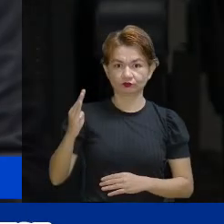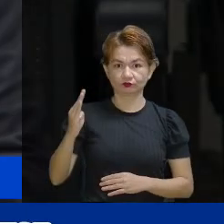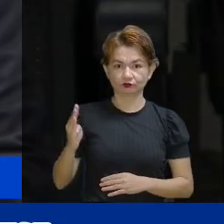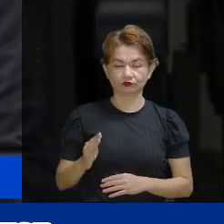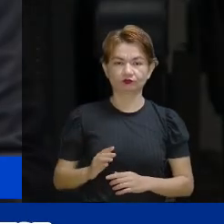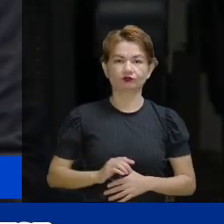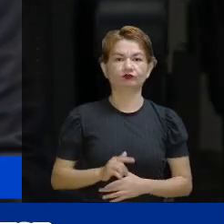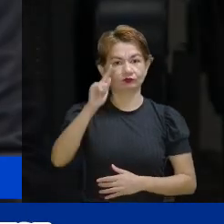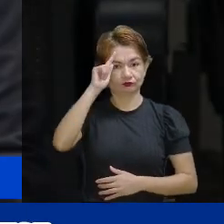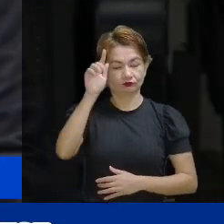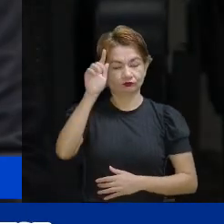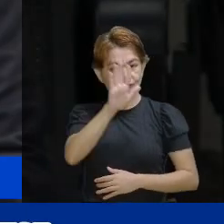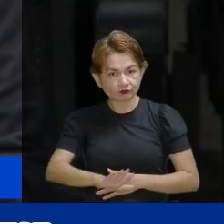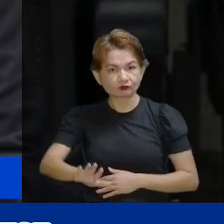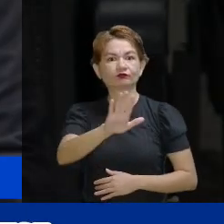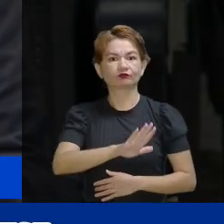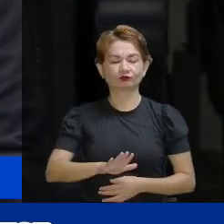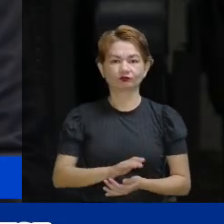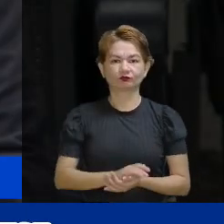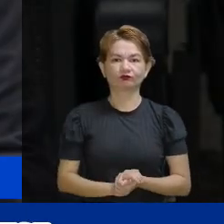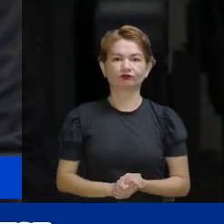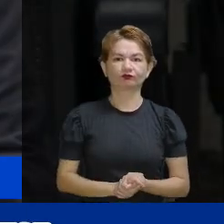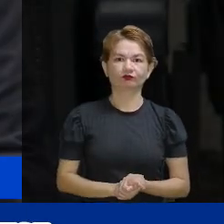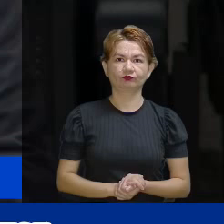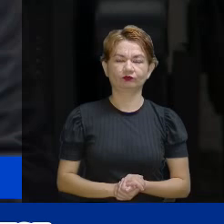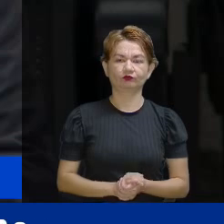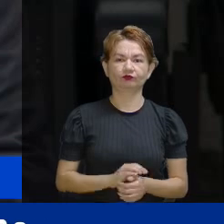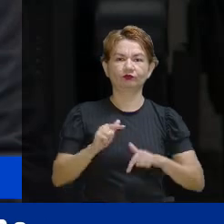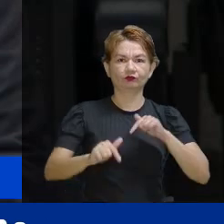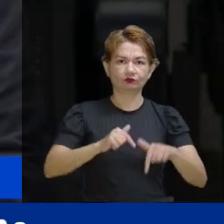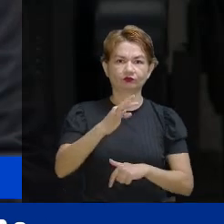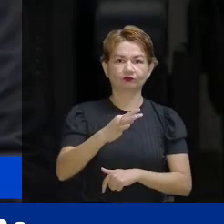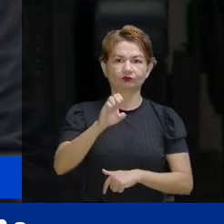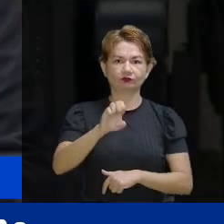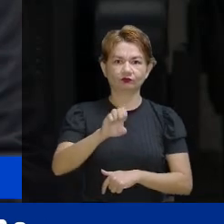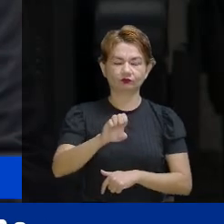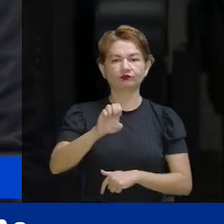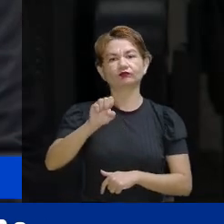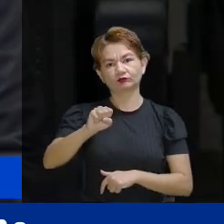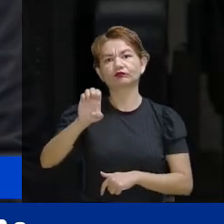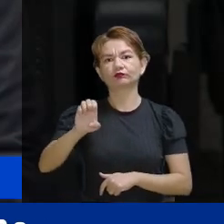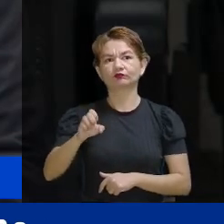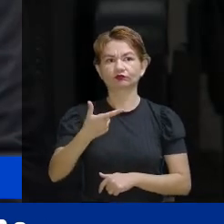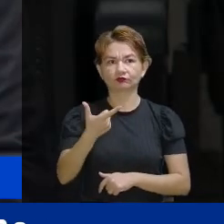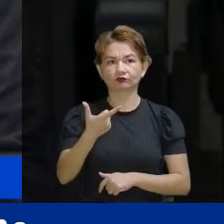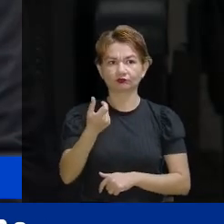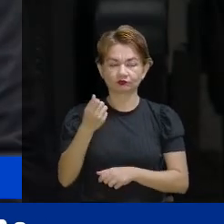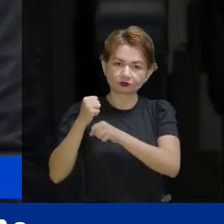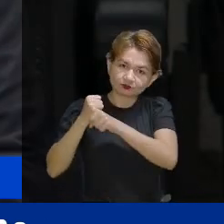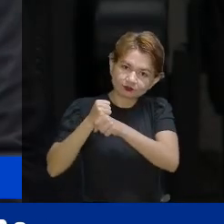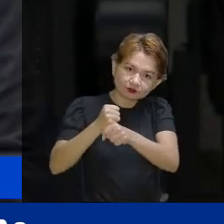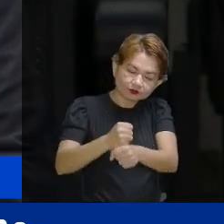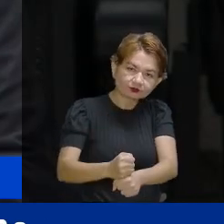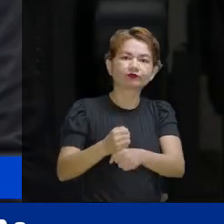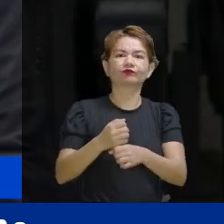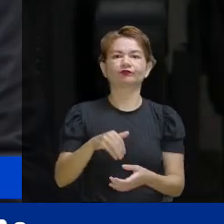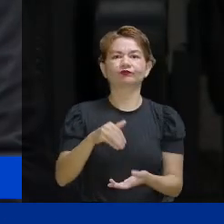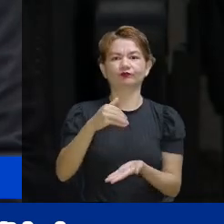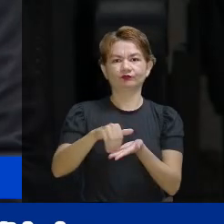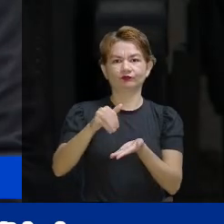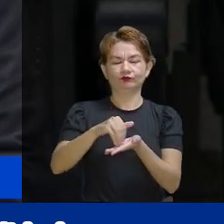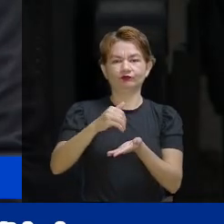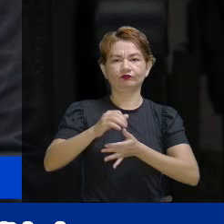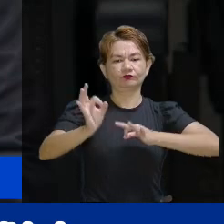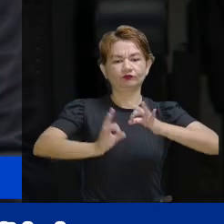É analista judiciário da área administrativa do TSE há 20 anos. Dentre outras funções, foi secretário